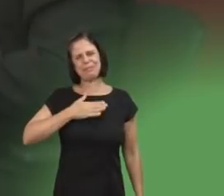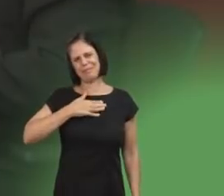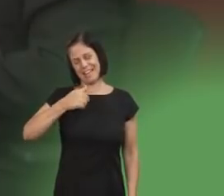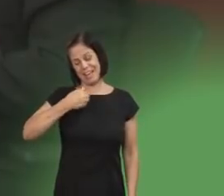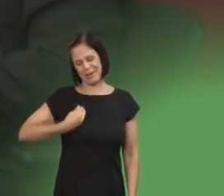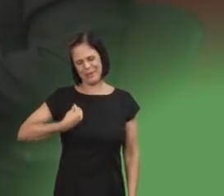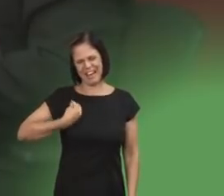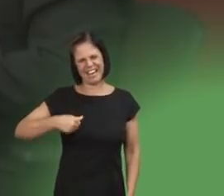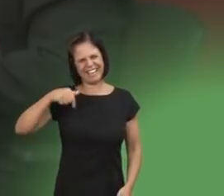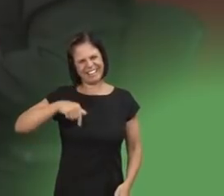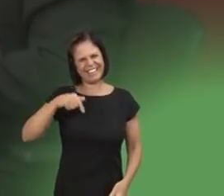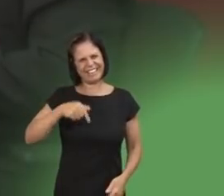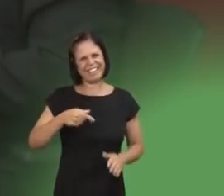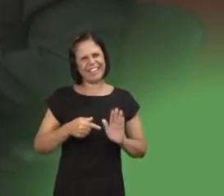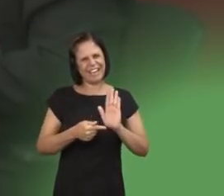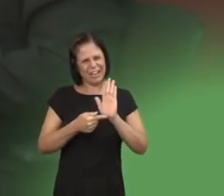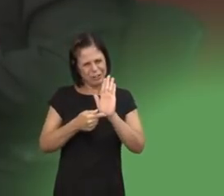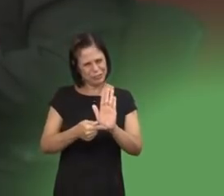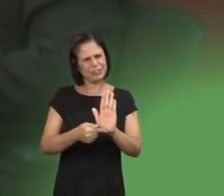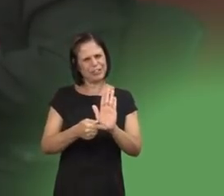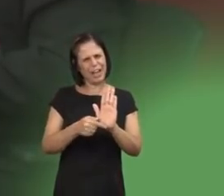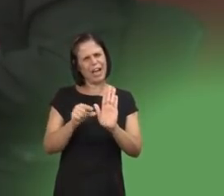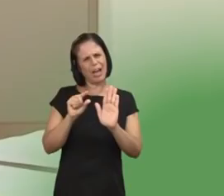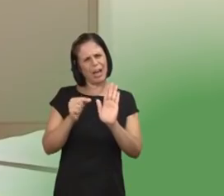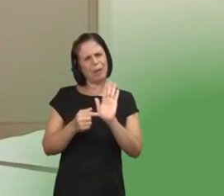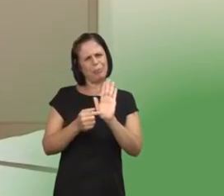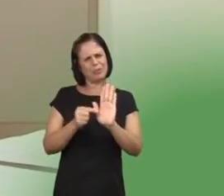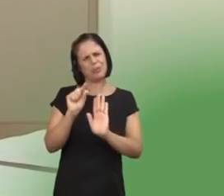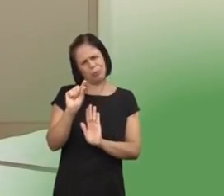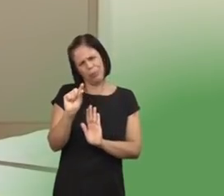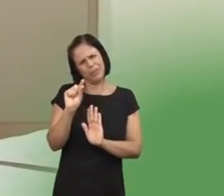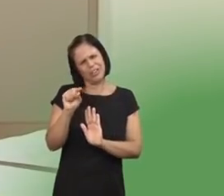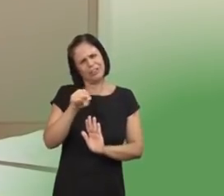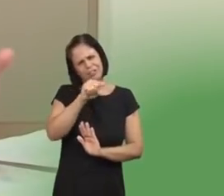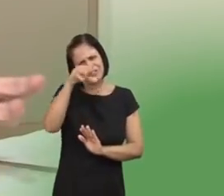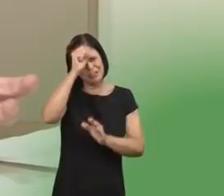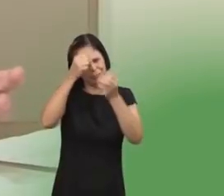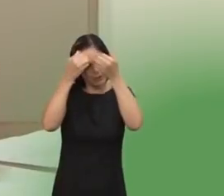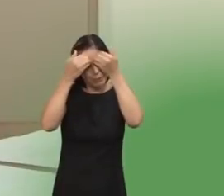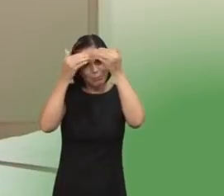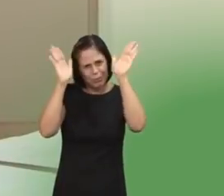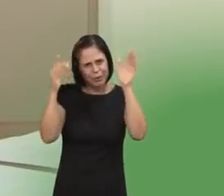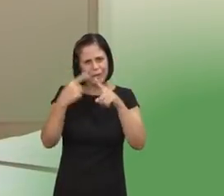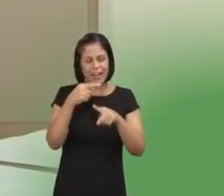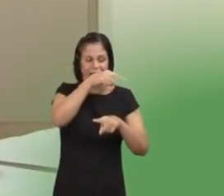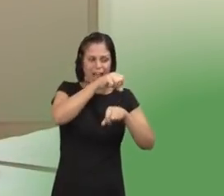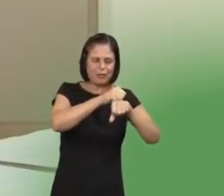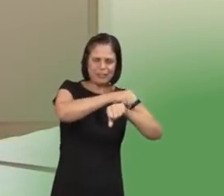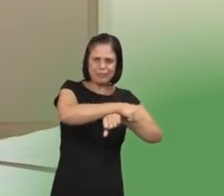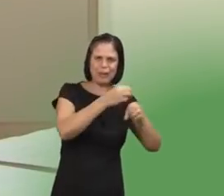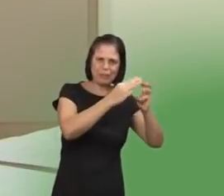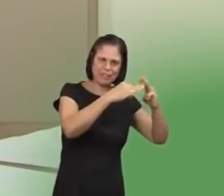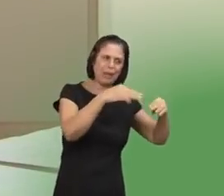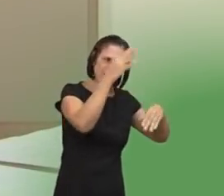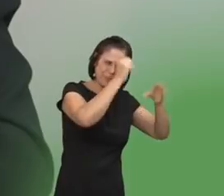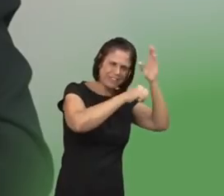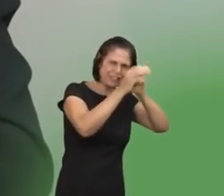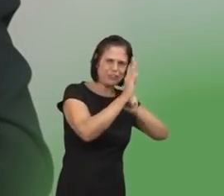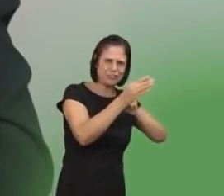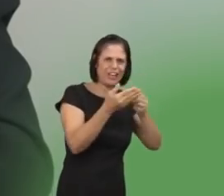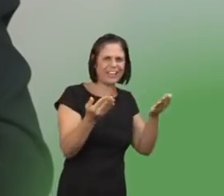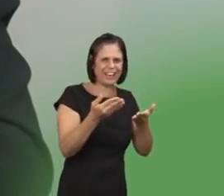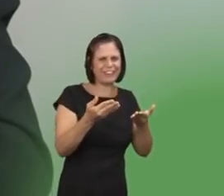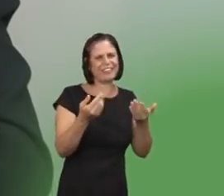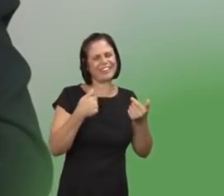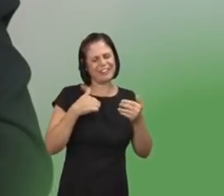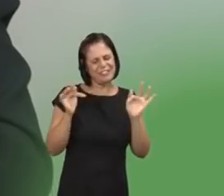é minha de poder oferecer essa contribuição, que é apenas um reforço para os nossos ensinos de seminário, né, que nós temos dos nossos manaíns. E eu